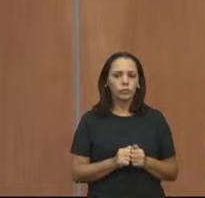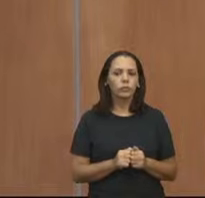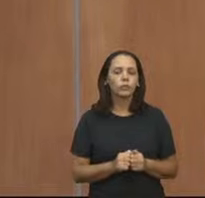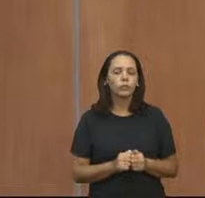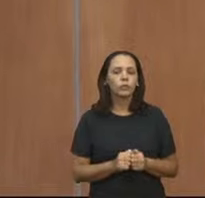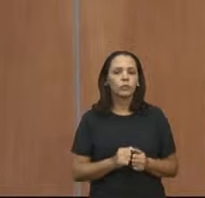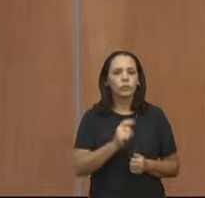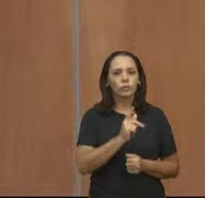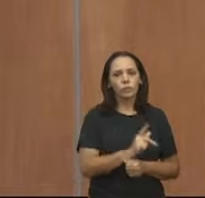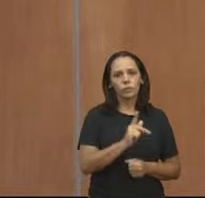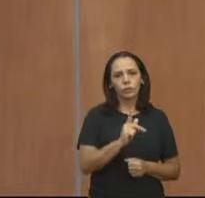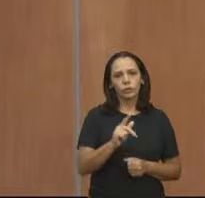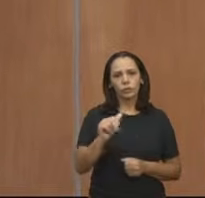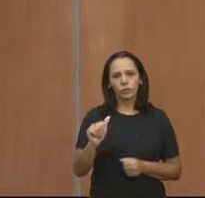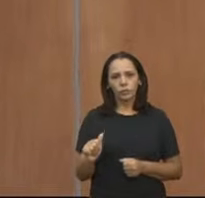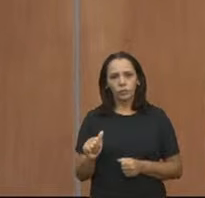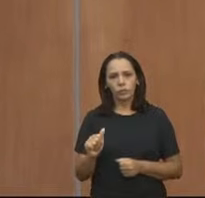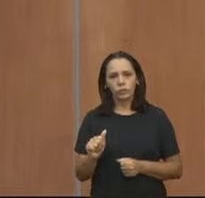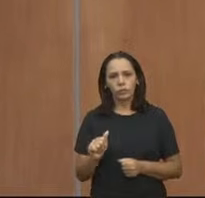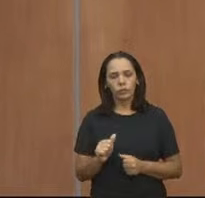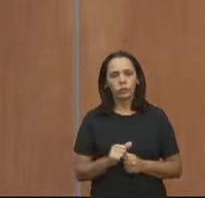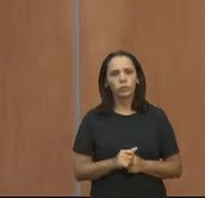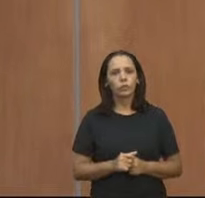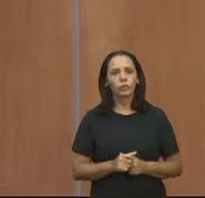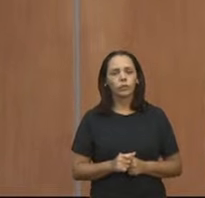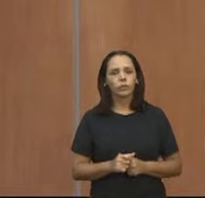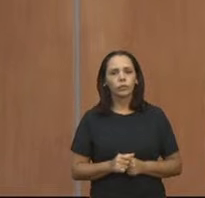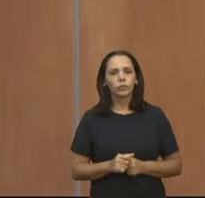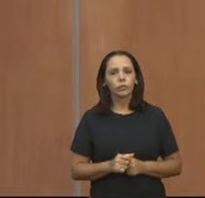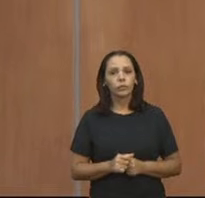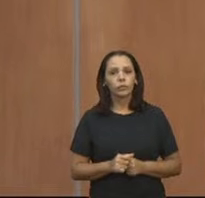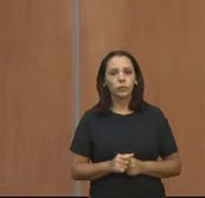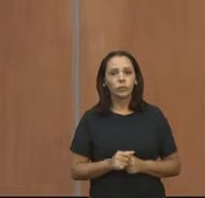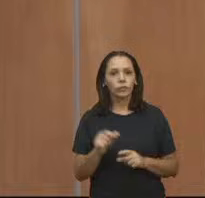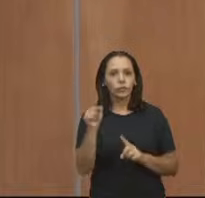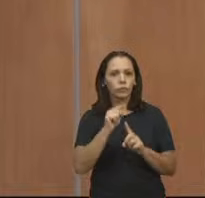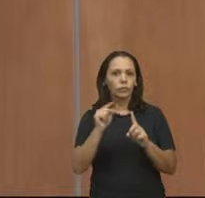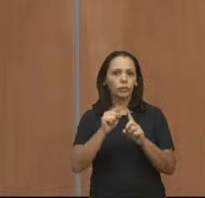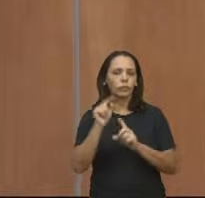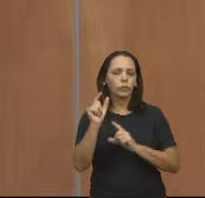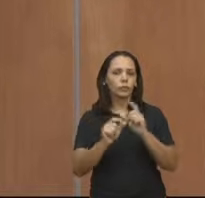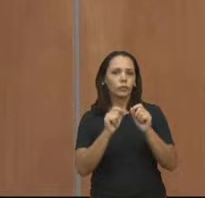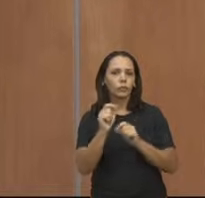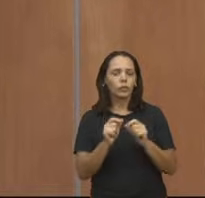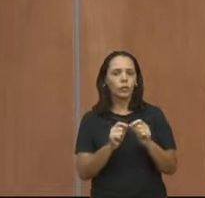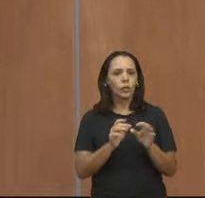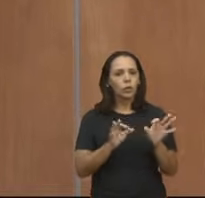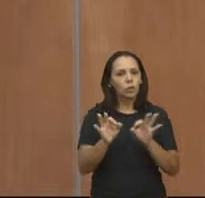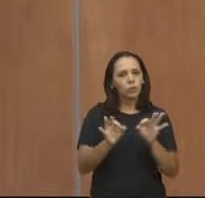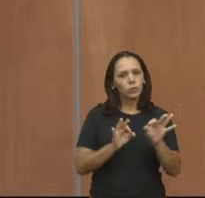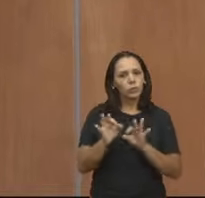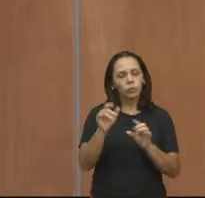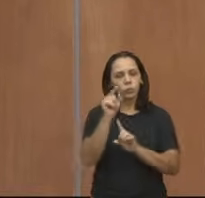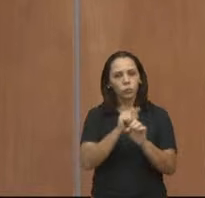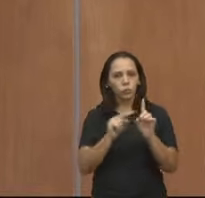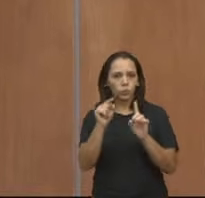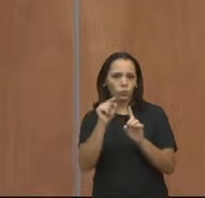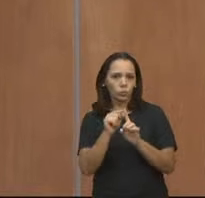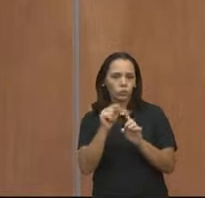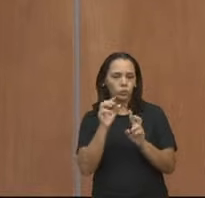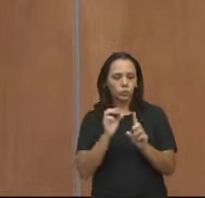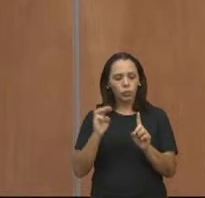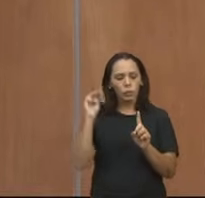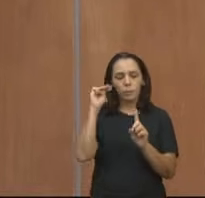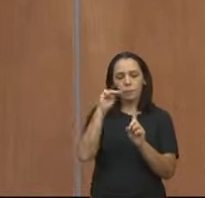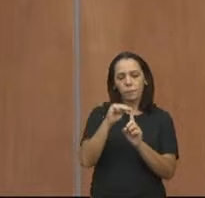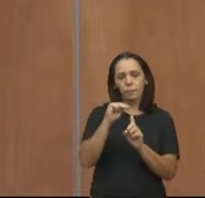o Plano Plurianual, PPA, visa estabelecer as diretrizes, objetivos e